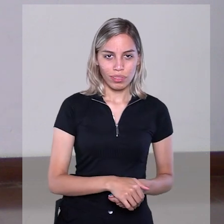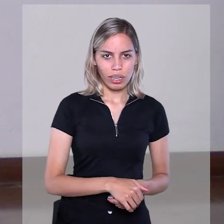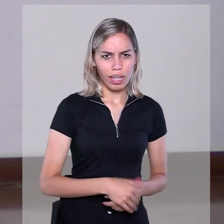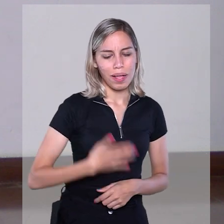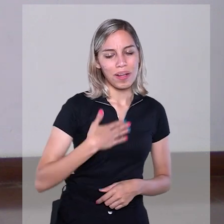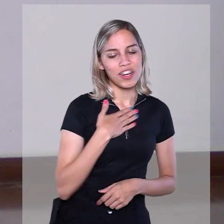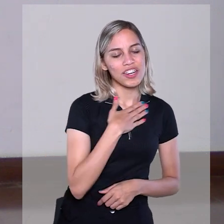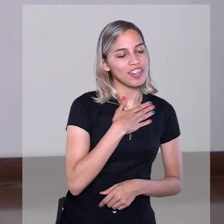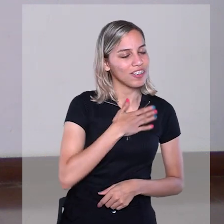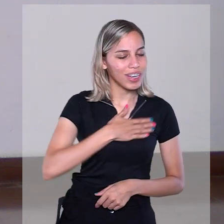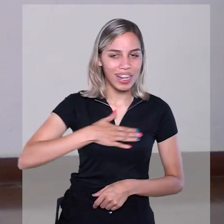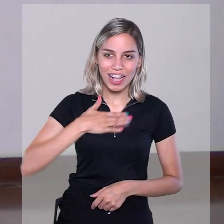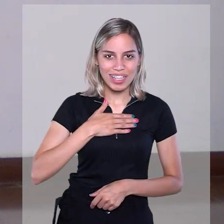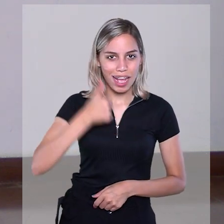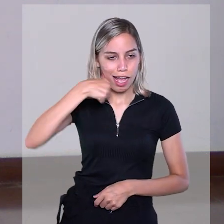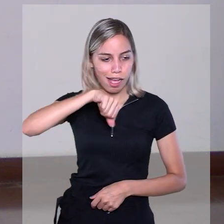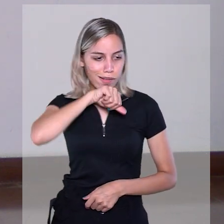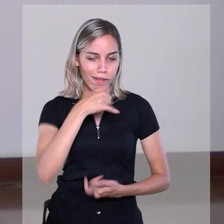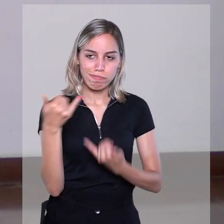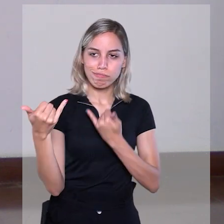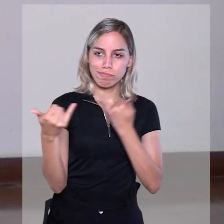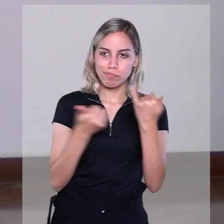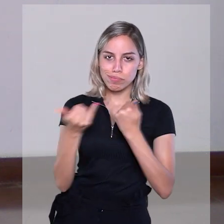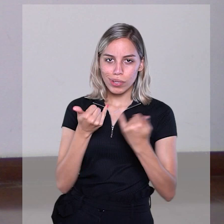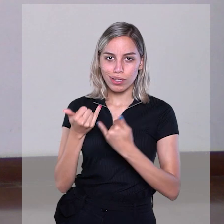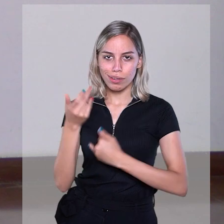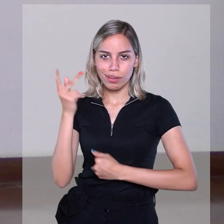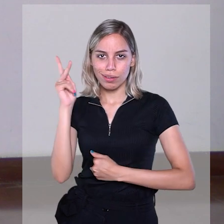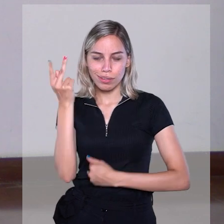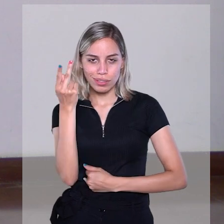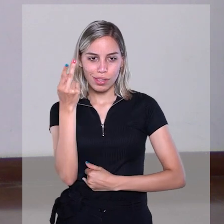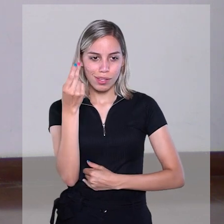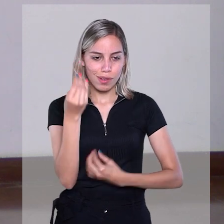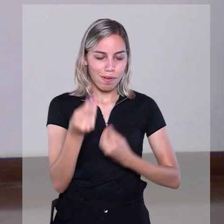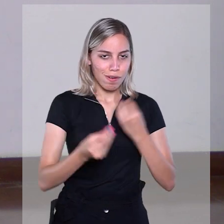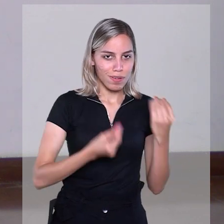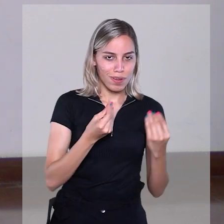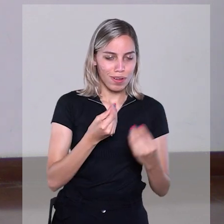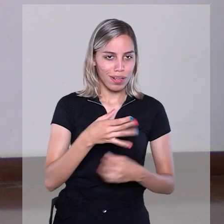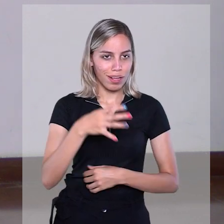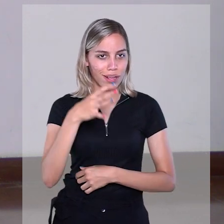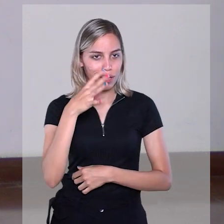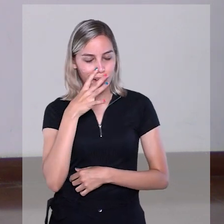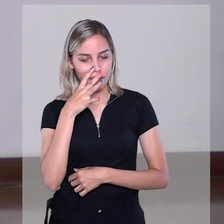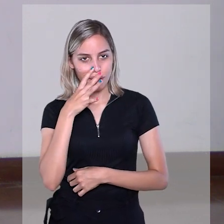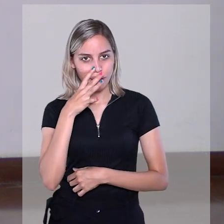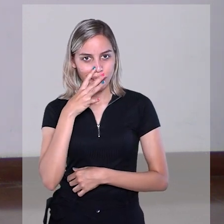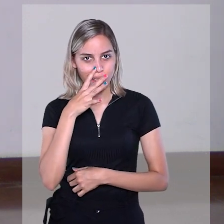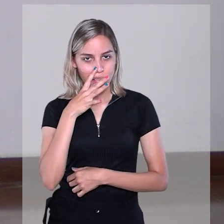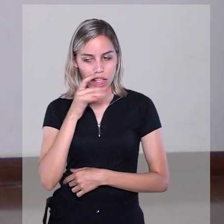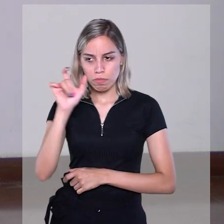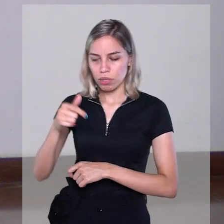que identificava a surpresa no olhar de alguém a quem se apresentava. Pobre com nome de gente